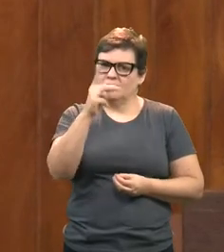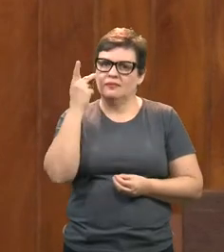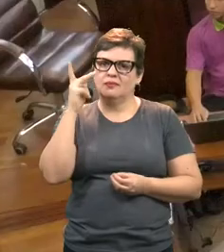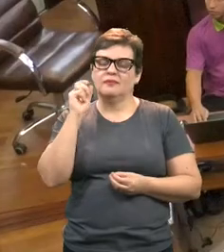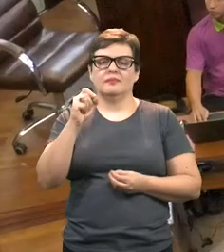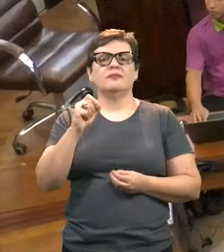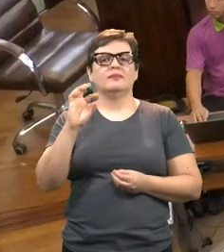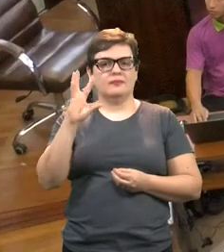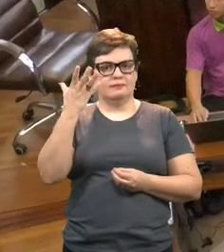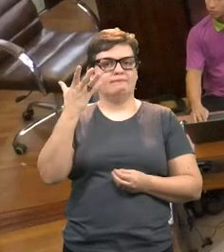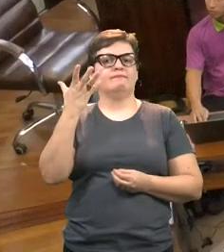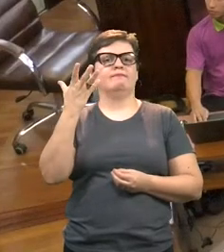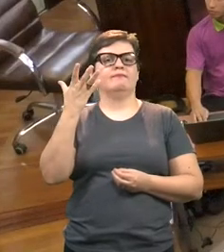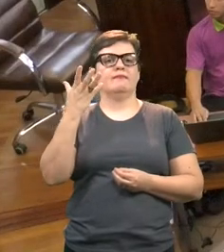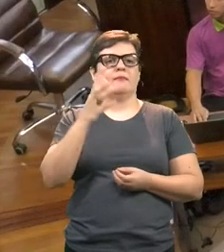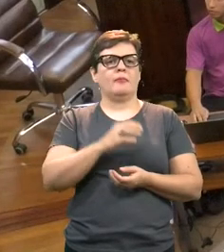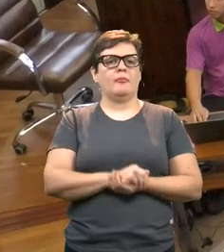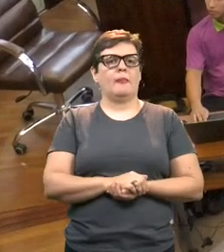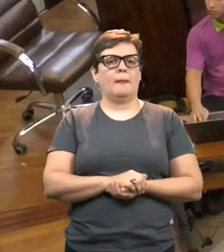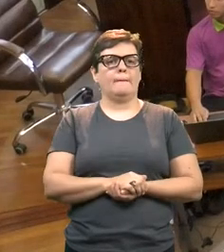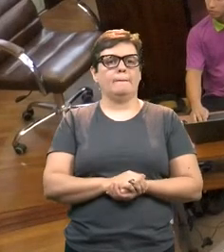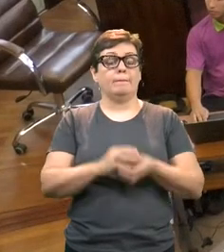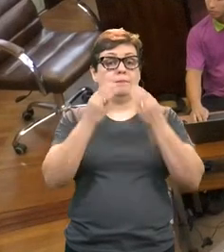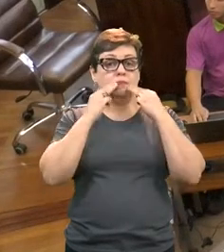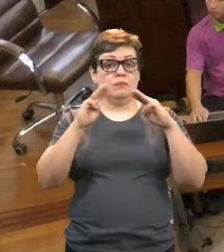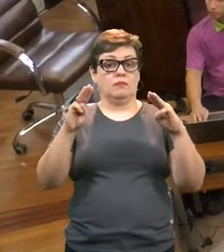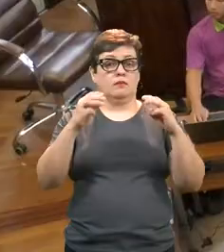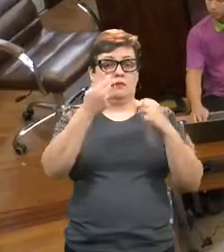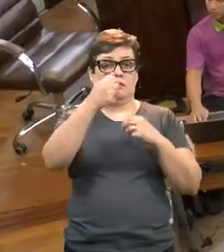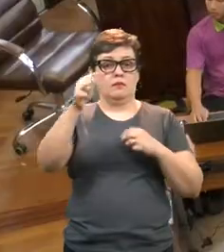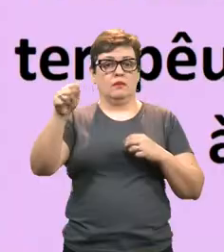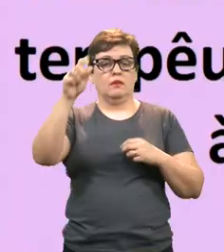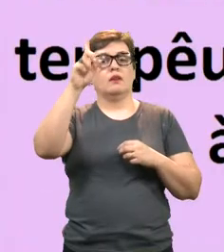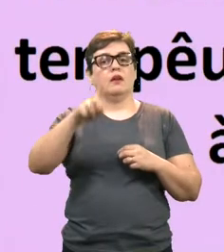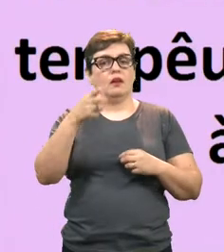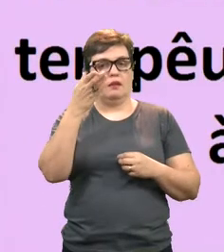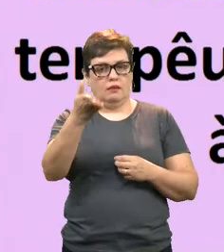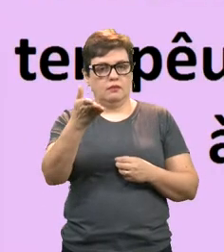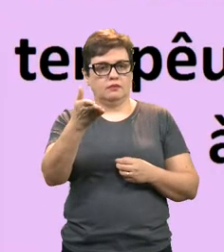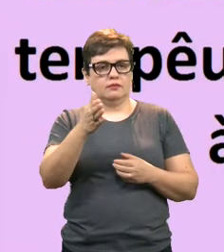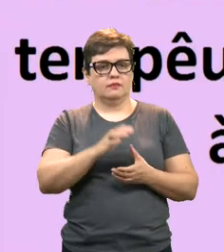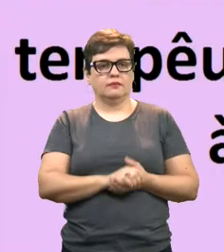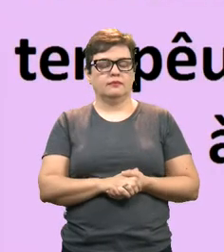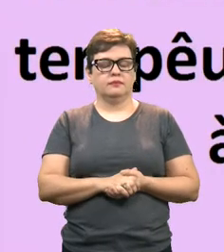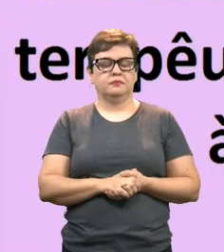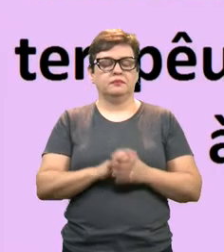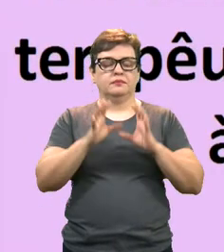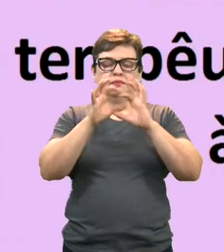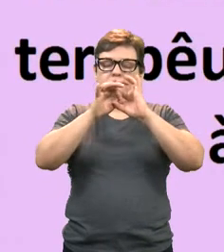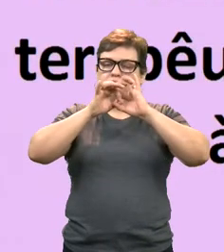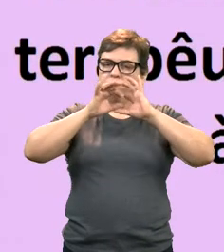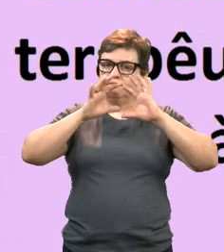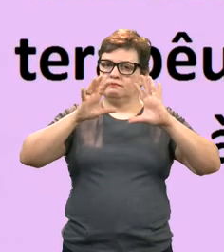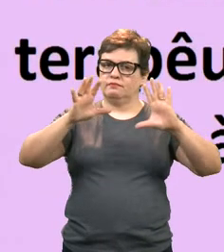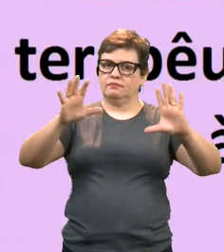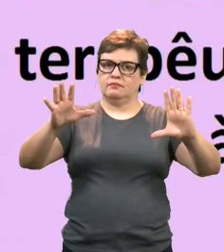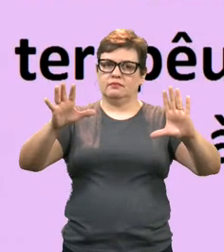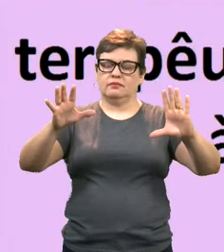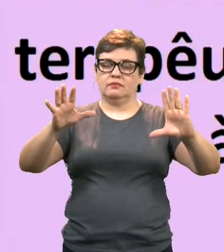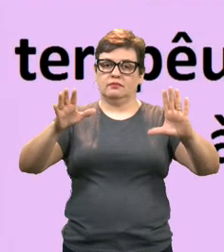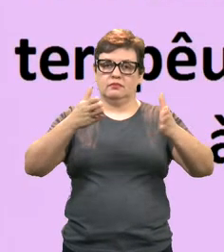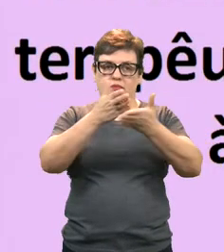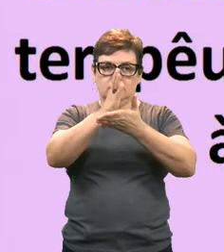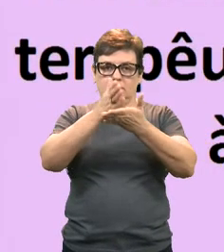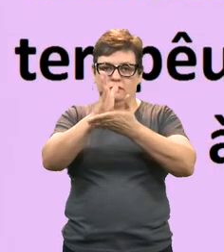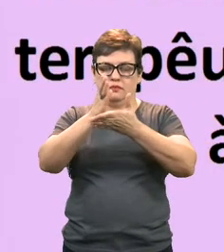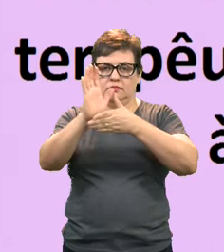isso aconteça. E a missão da associação é bem essa, né? É viabilizar legalmente o